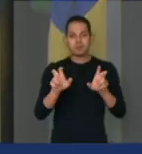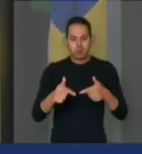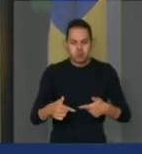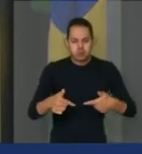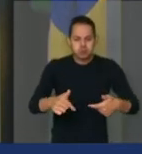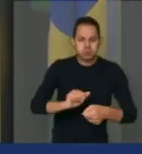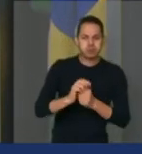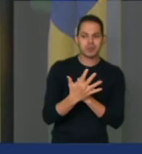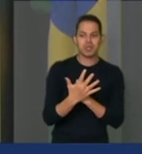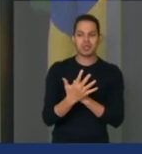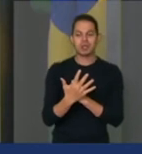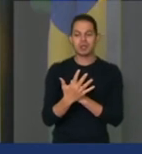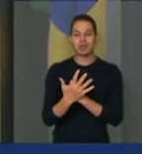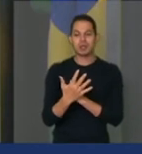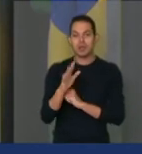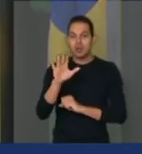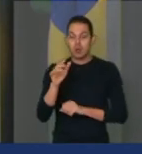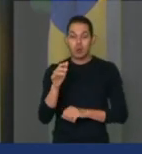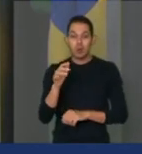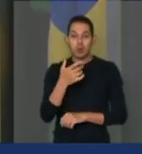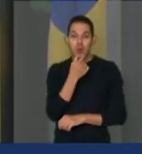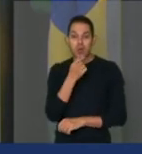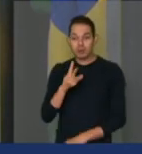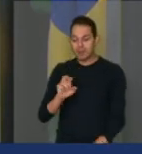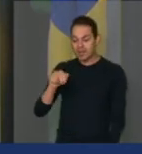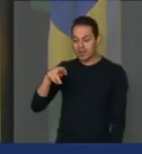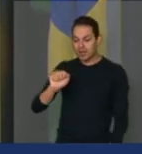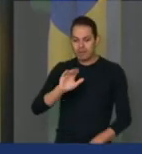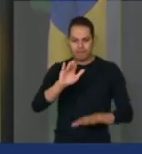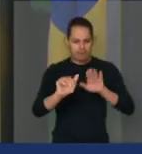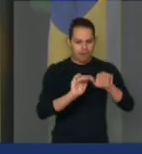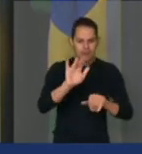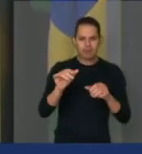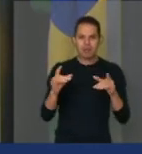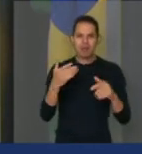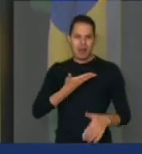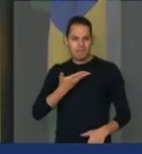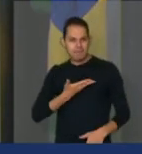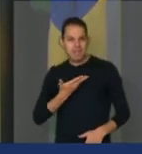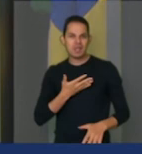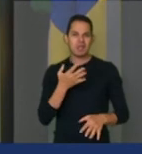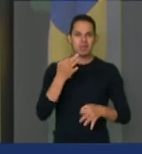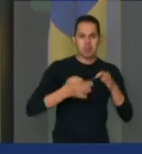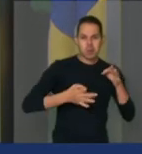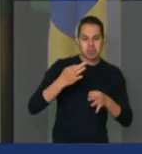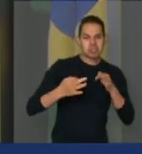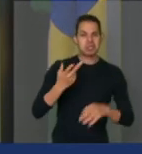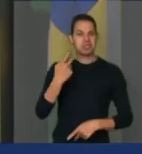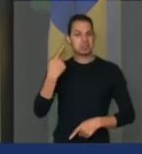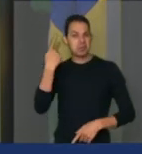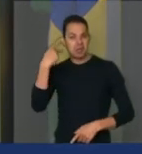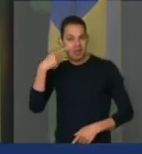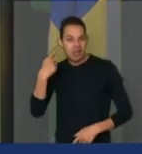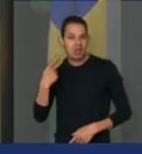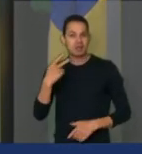pandemia ele apenas foi pegando os seus aliados tanto políticos quanto os juristas pessoas que